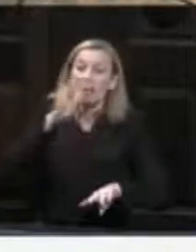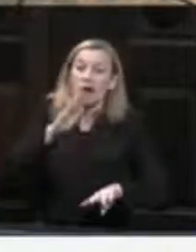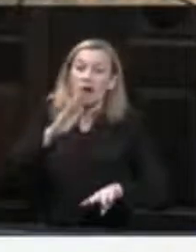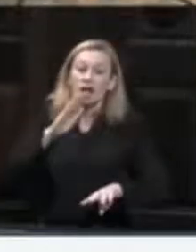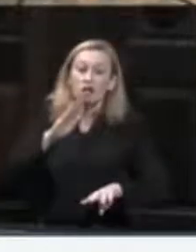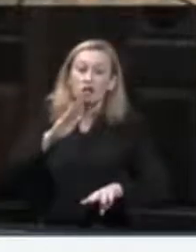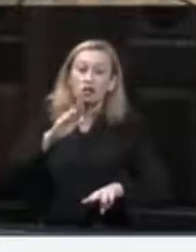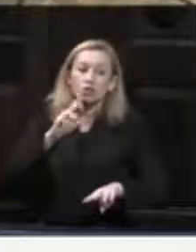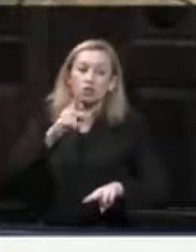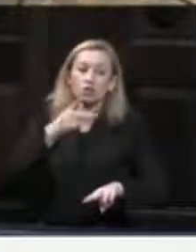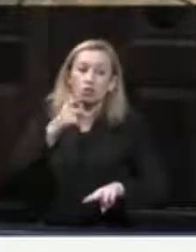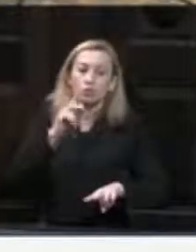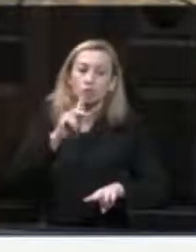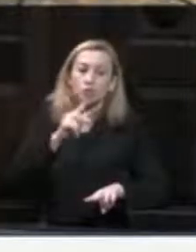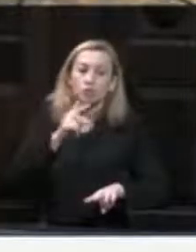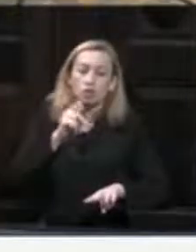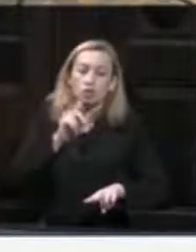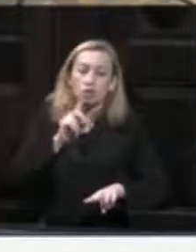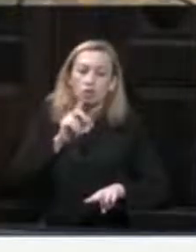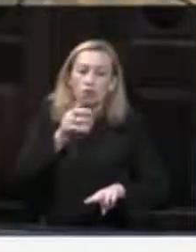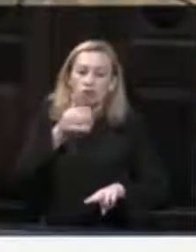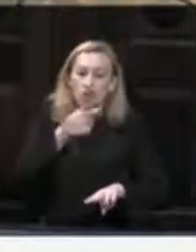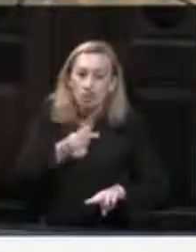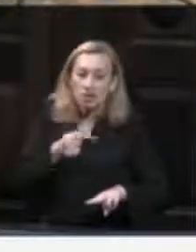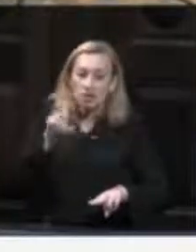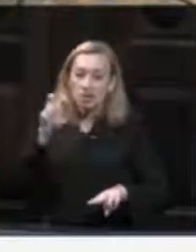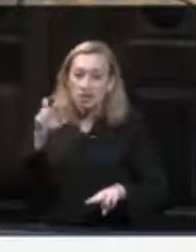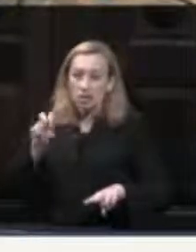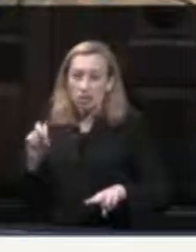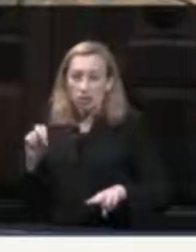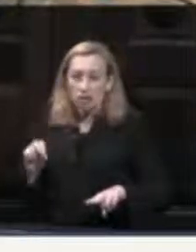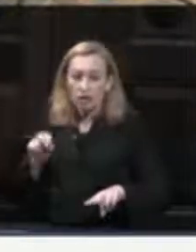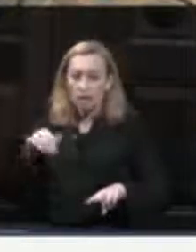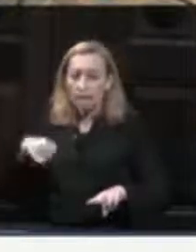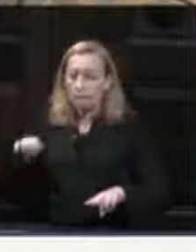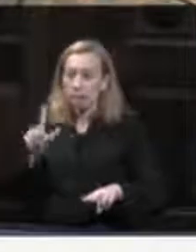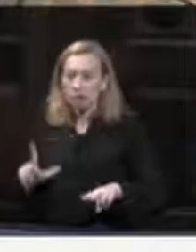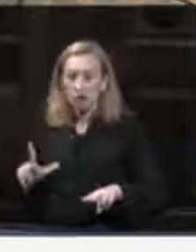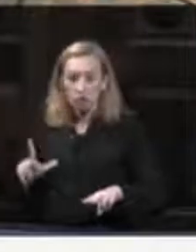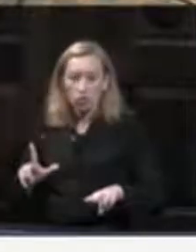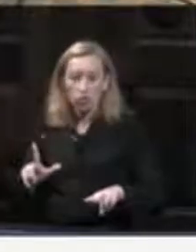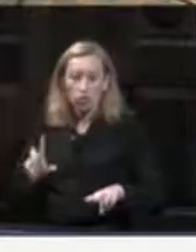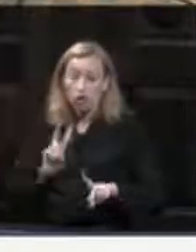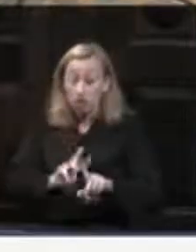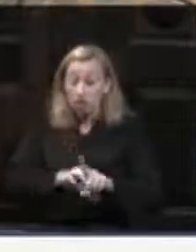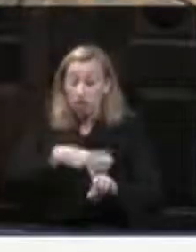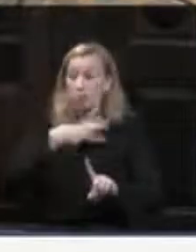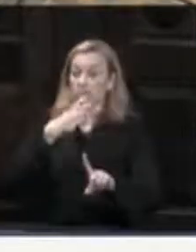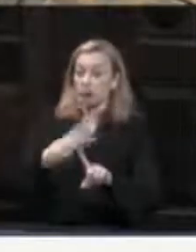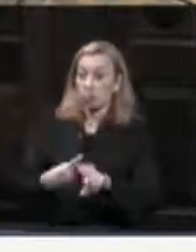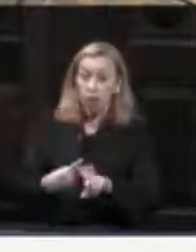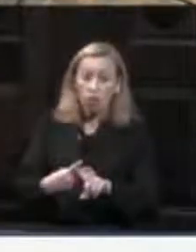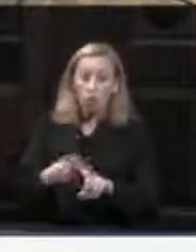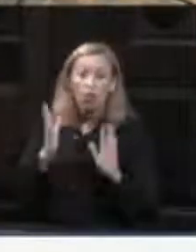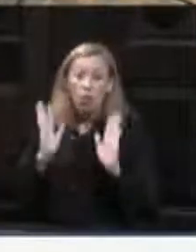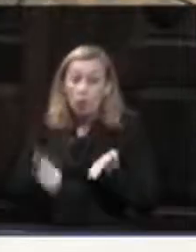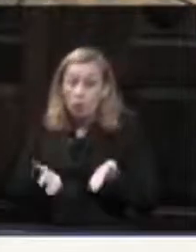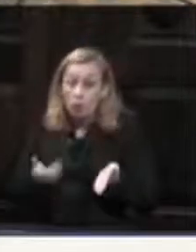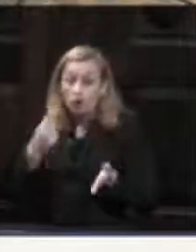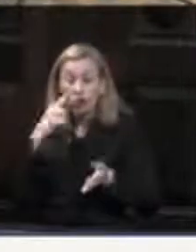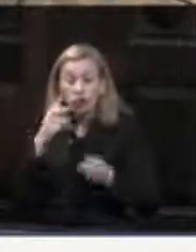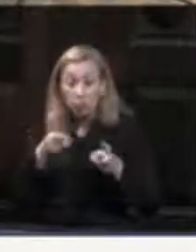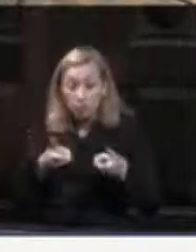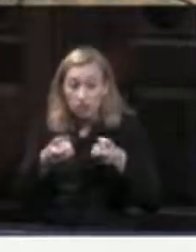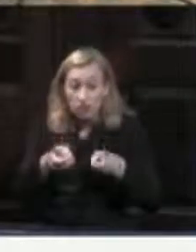mil, triplicou. Hoje, infelizmente, as prisões não recuperam, as pessoas pouco estudam,